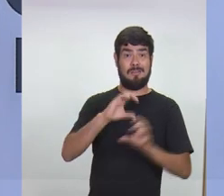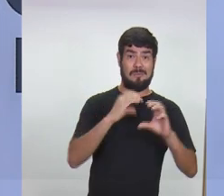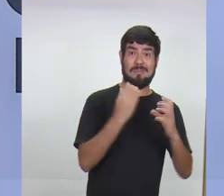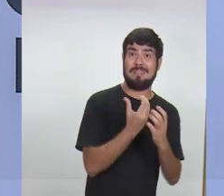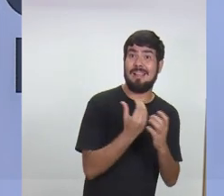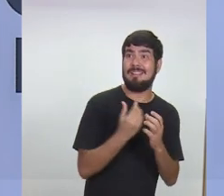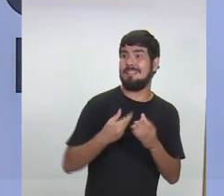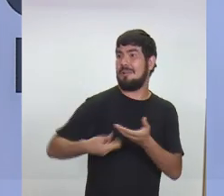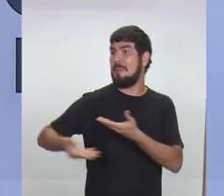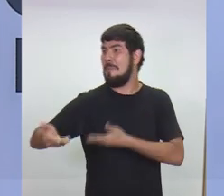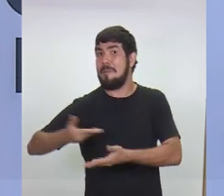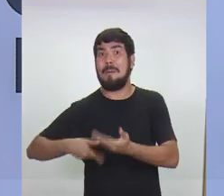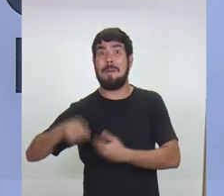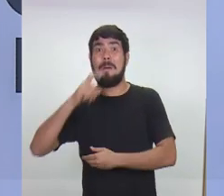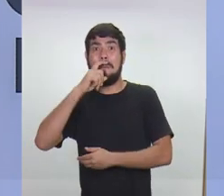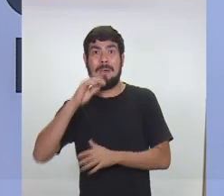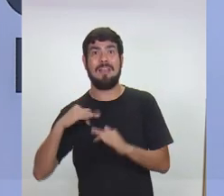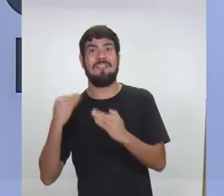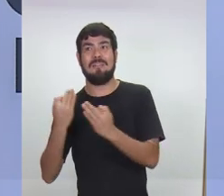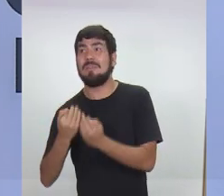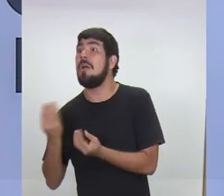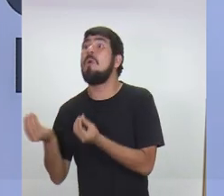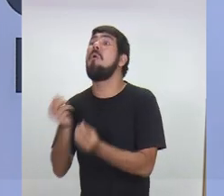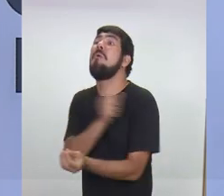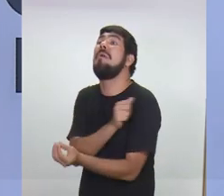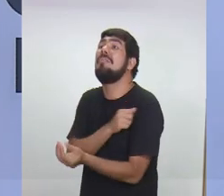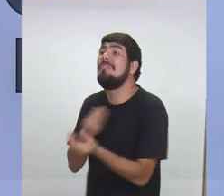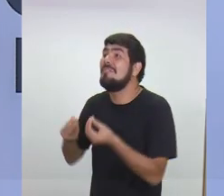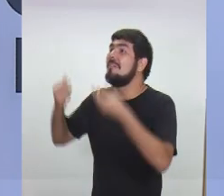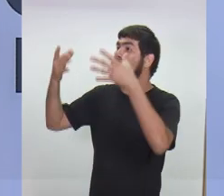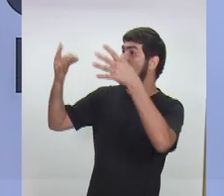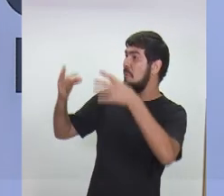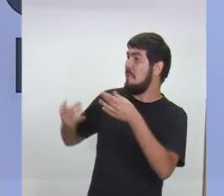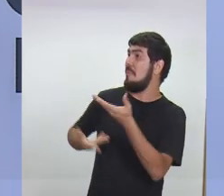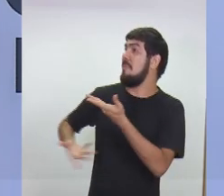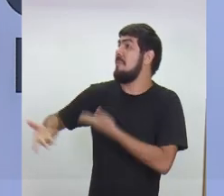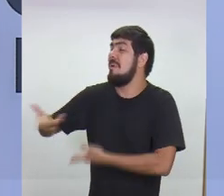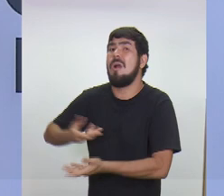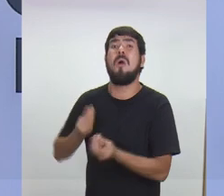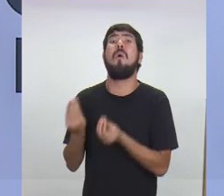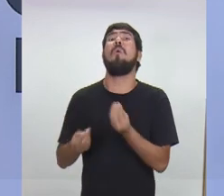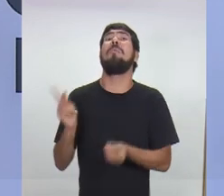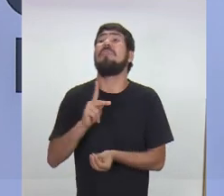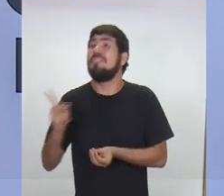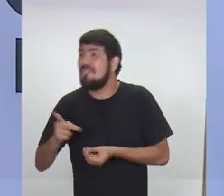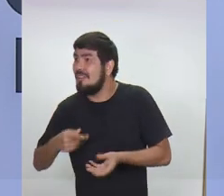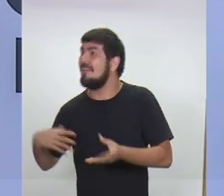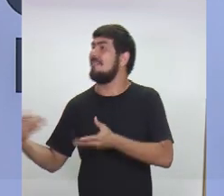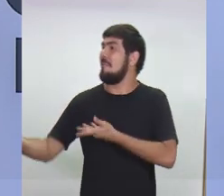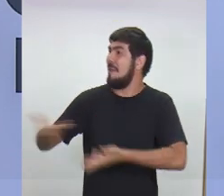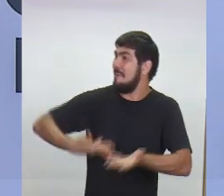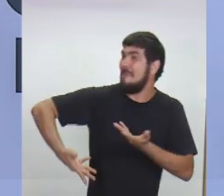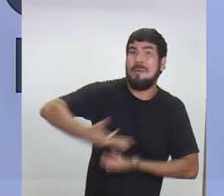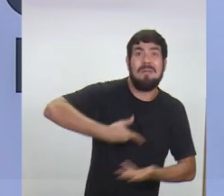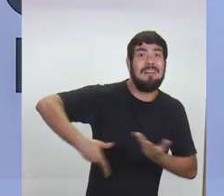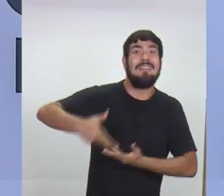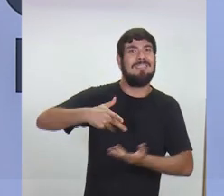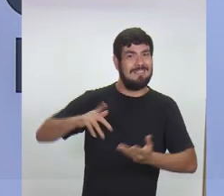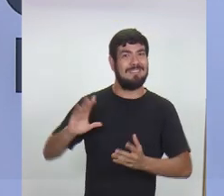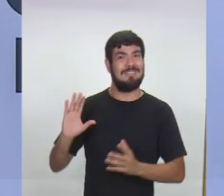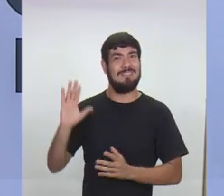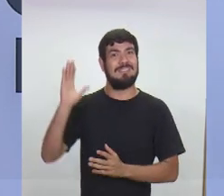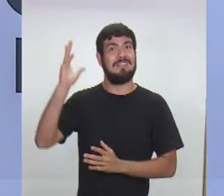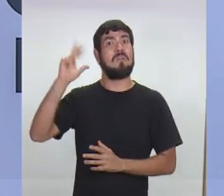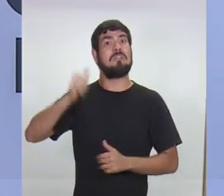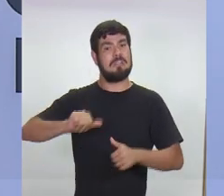como é que o aluno está sendo aproveitado como é que a professora está lecionando fazendo tudo isso aí nós começamos a ter uma